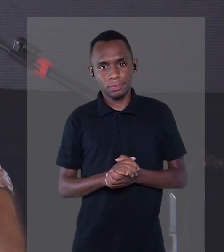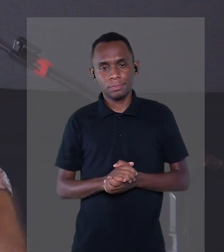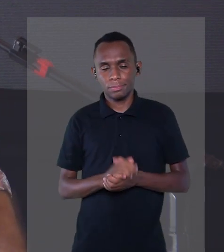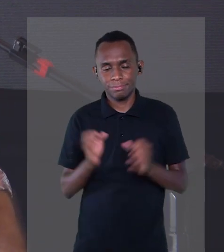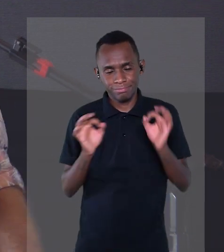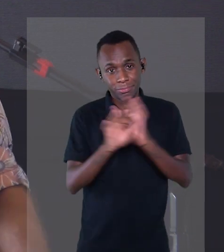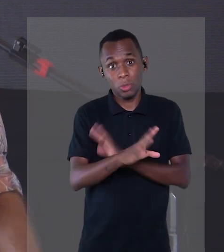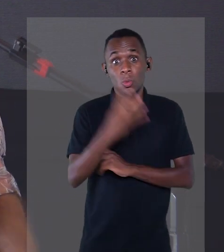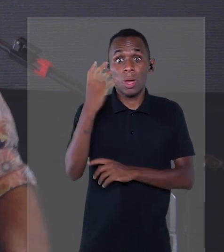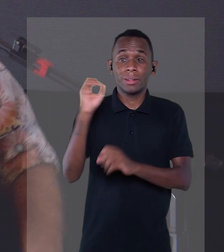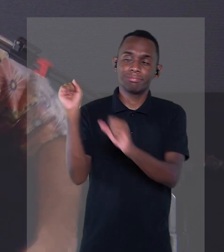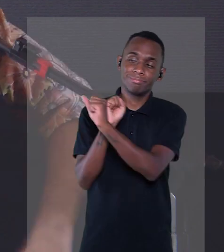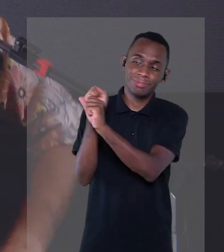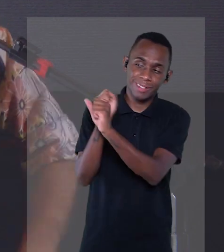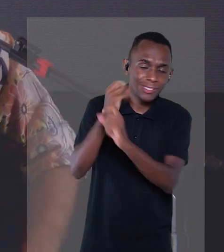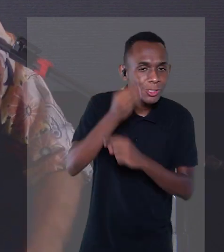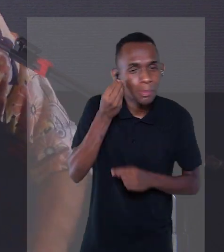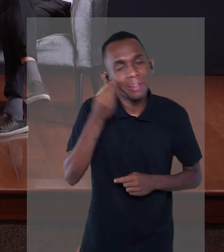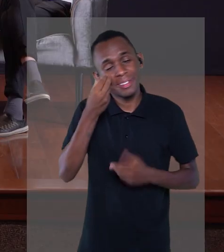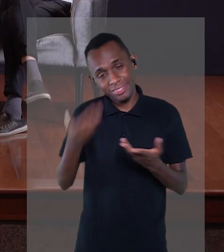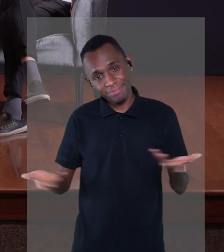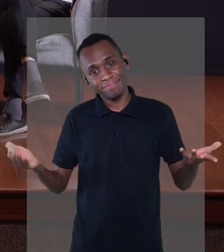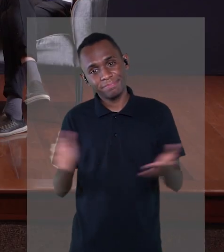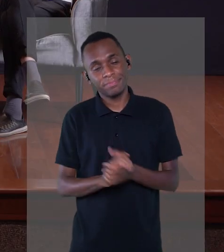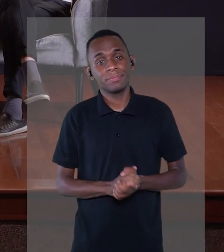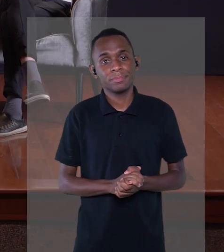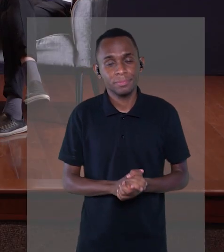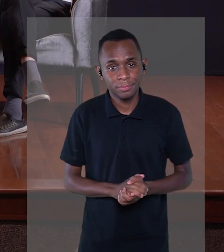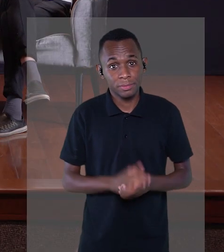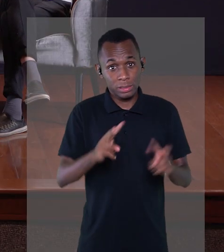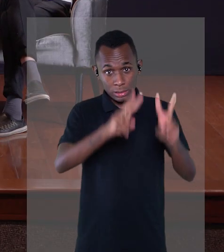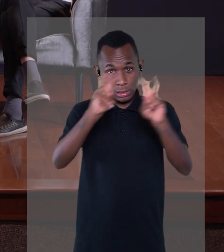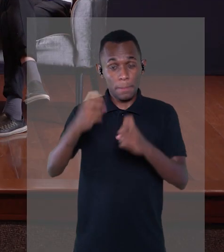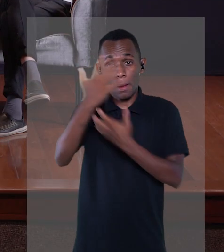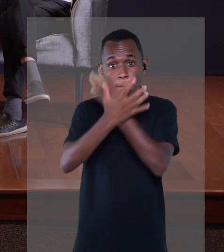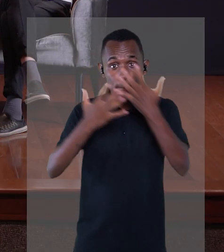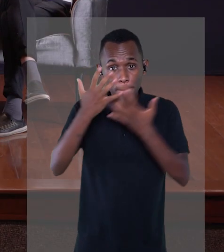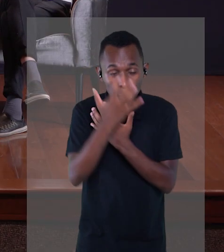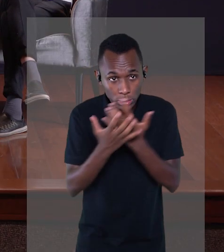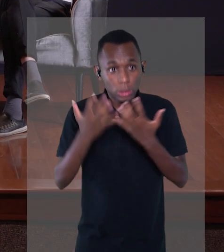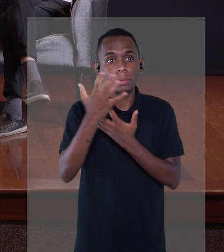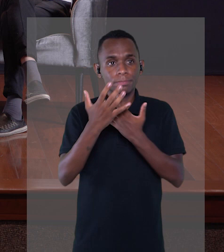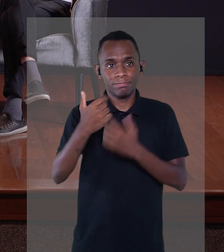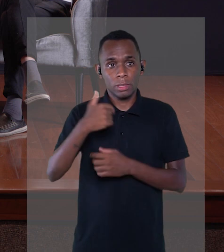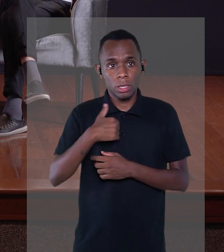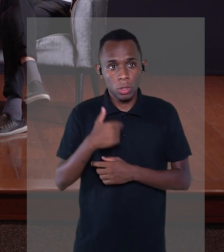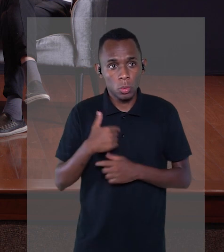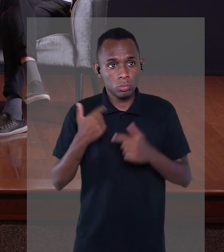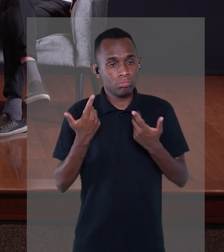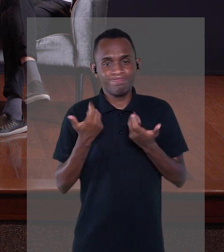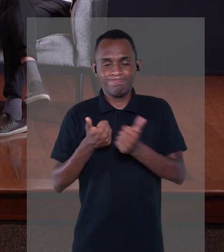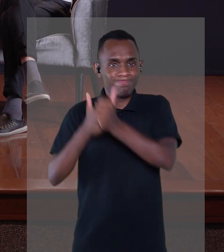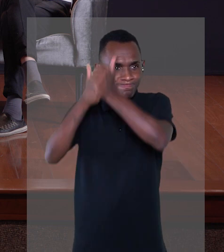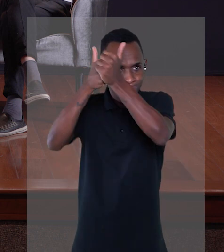é isso, são 40 anos na história aí. Essa questão da música, embora eu não tenha